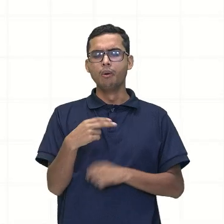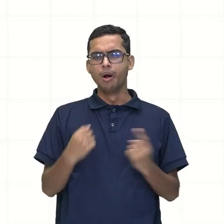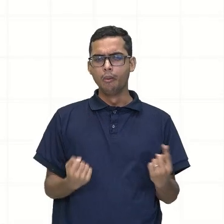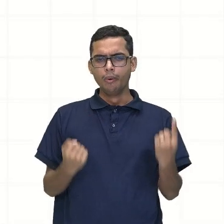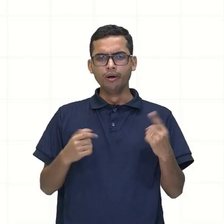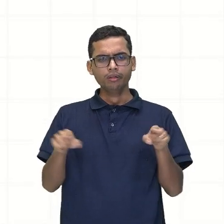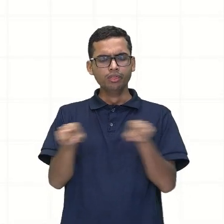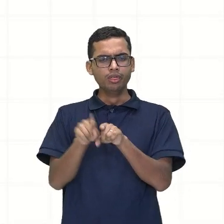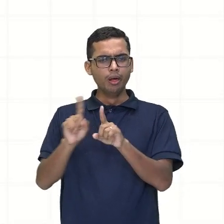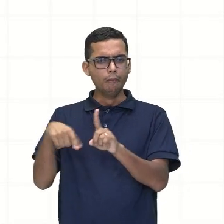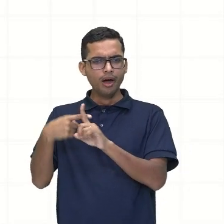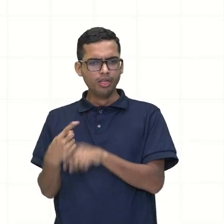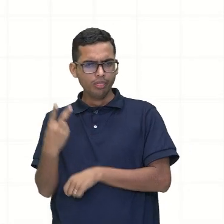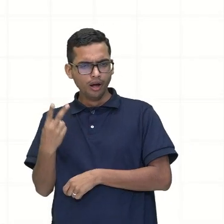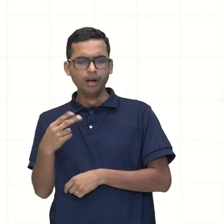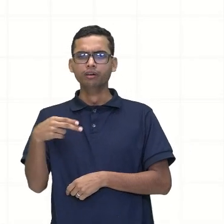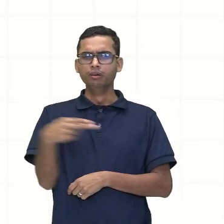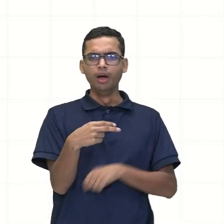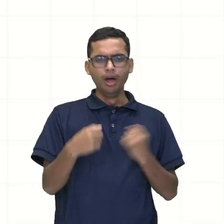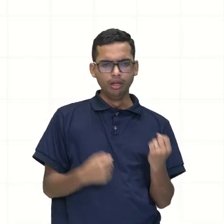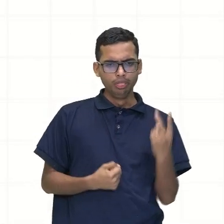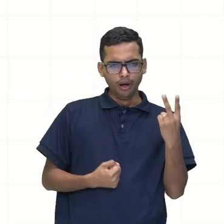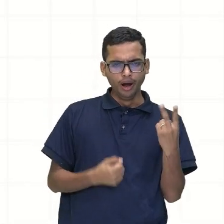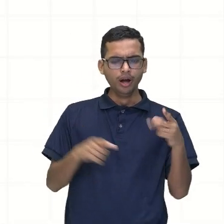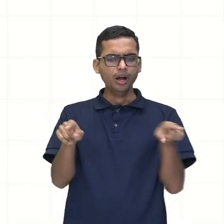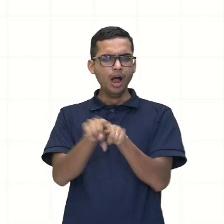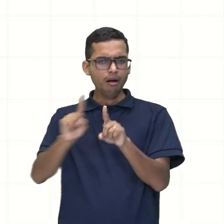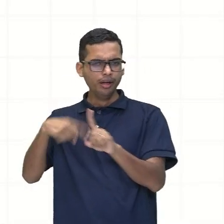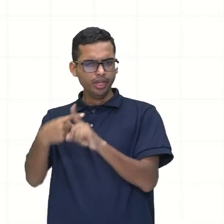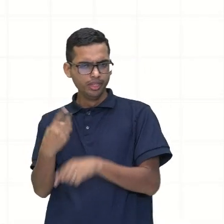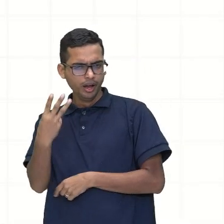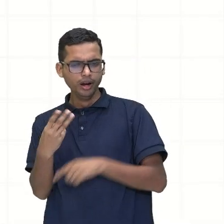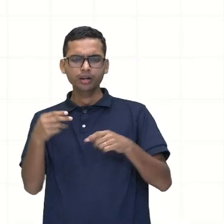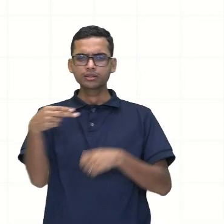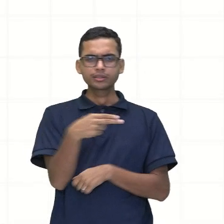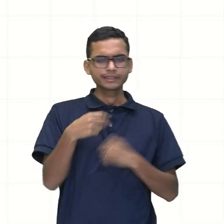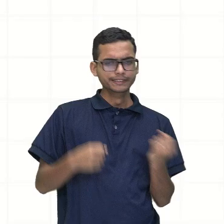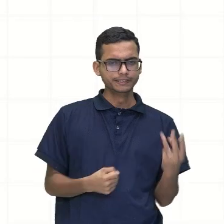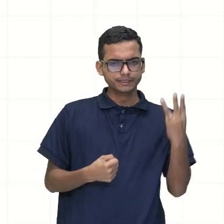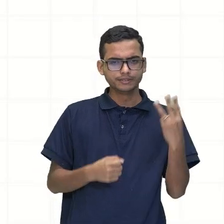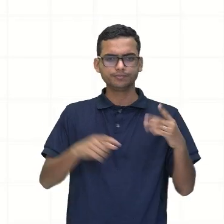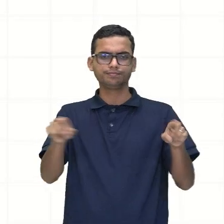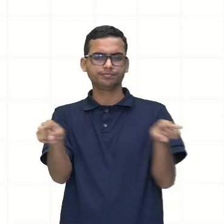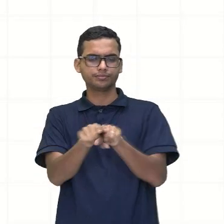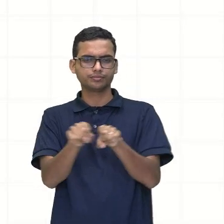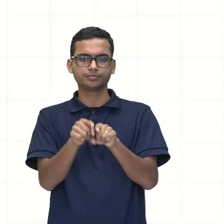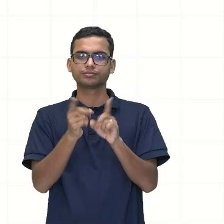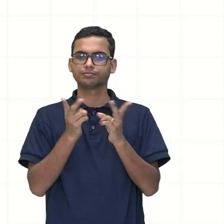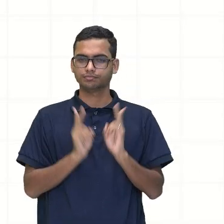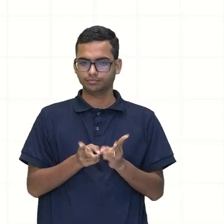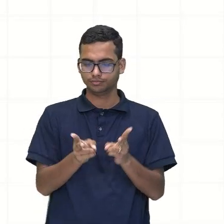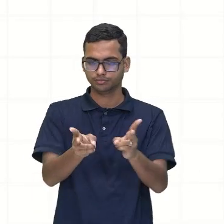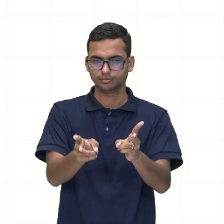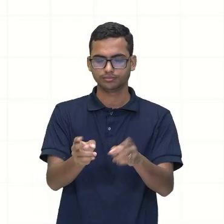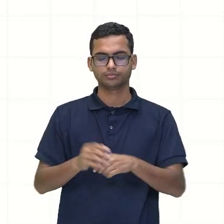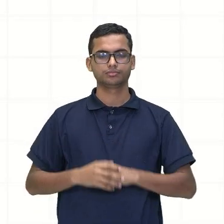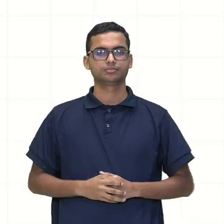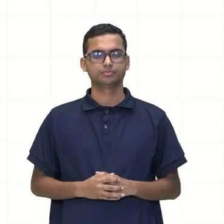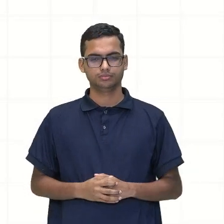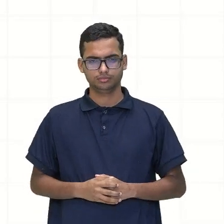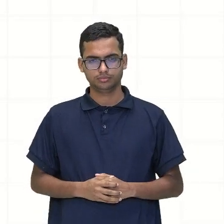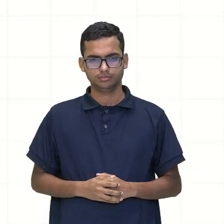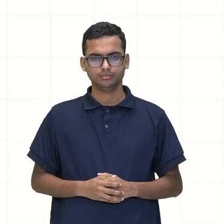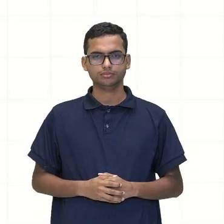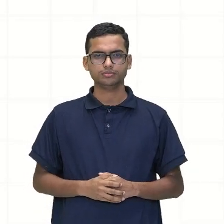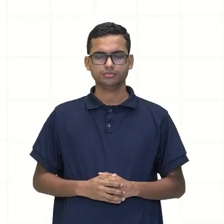Mais 2 é a mesma coisa do que 2. Mais 3 é a mesma coisa do que 3. E assim por